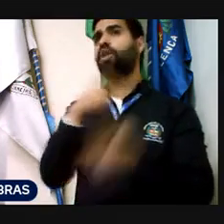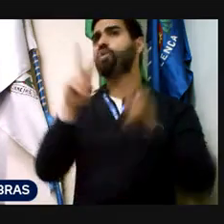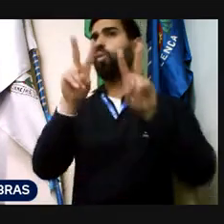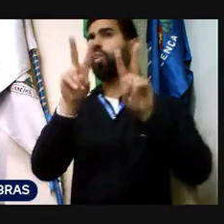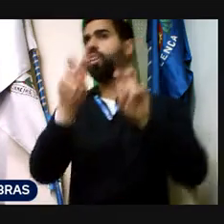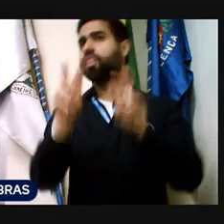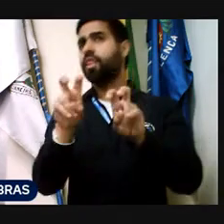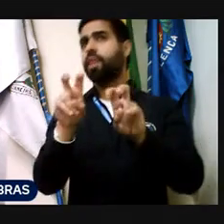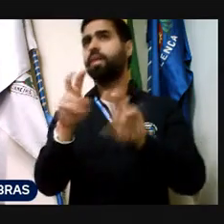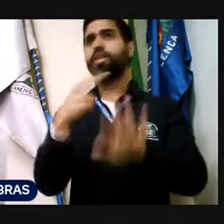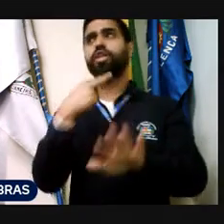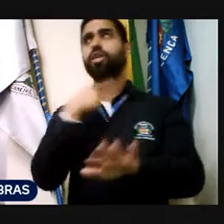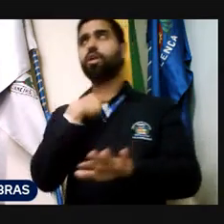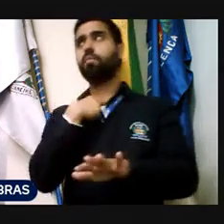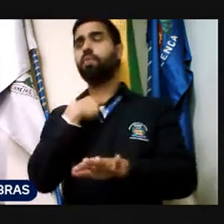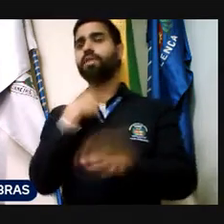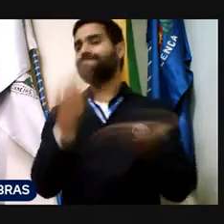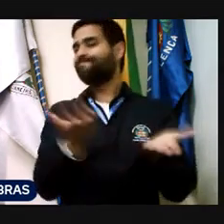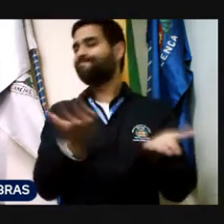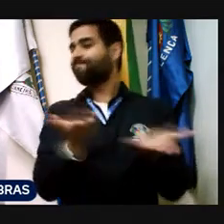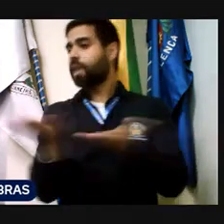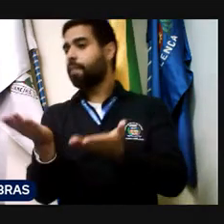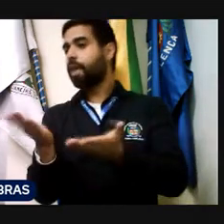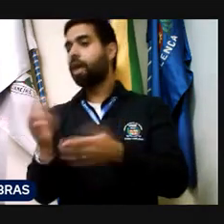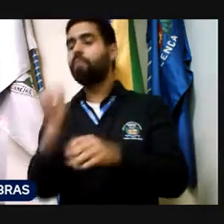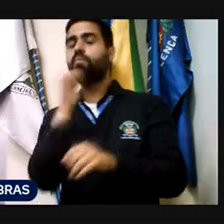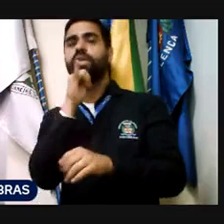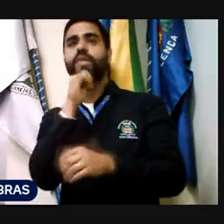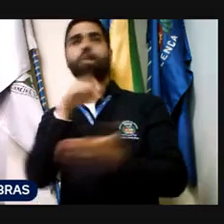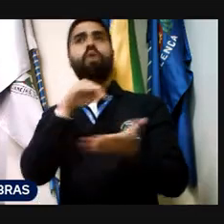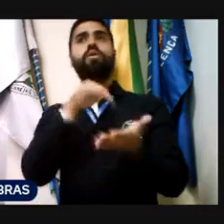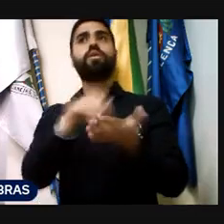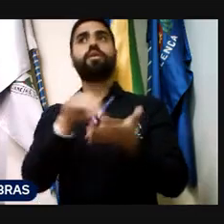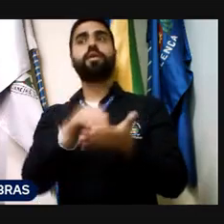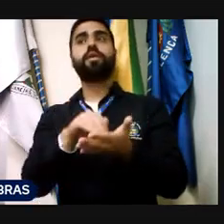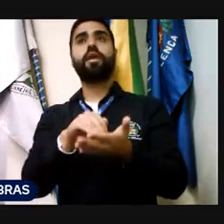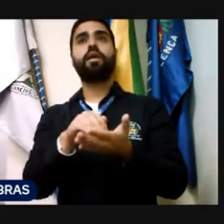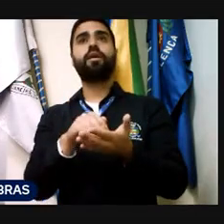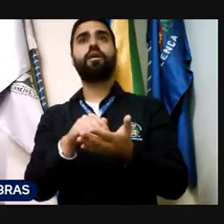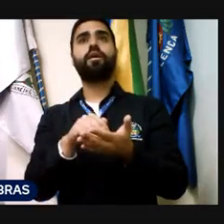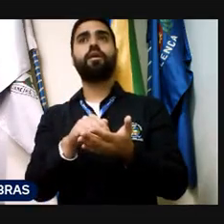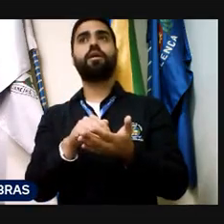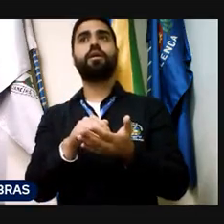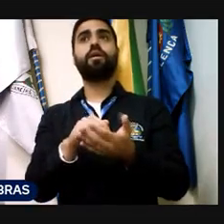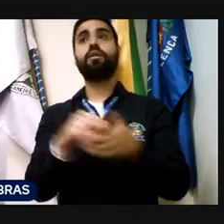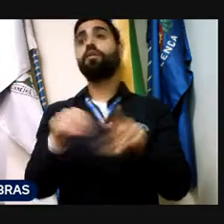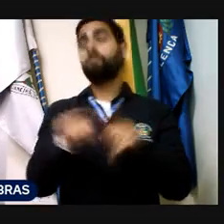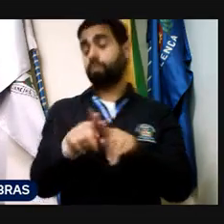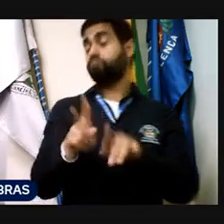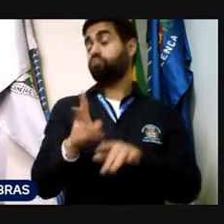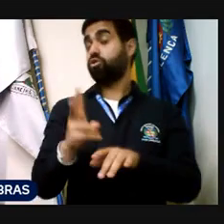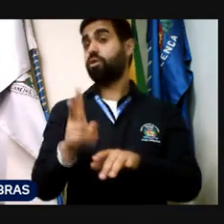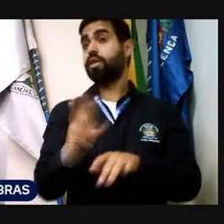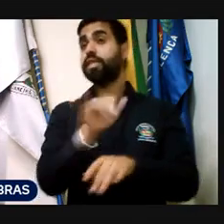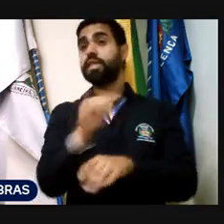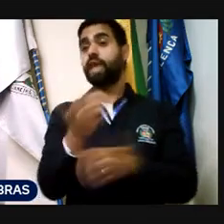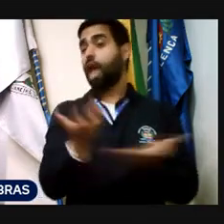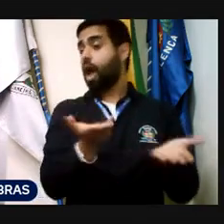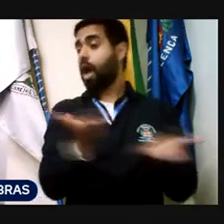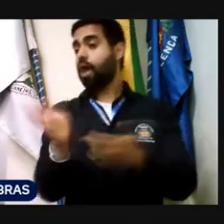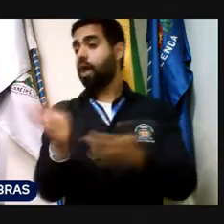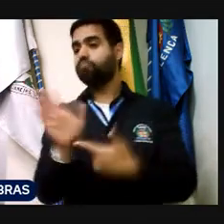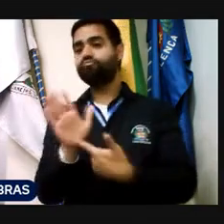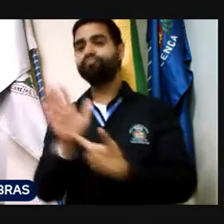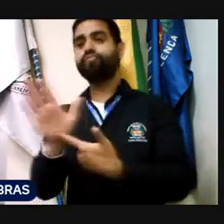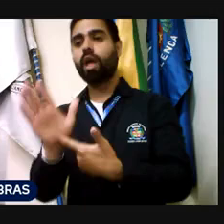mesma finalidade, encaminhar a um secretário. Ela pede o seu objeto. E assim será. Se encaminhou o